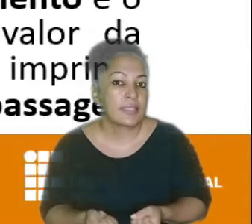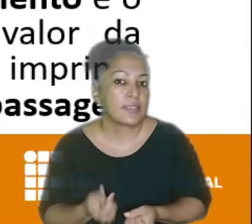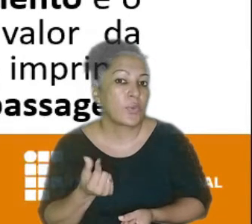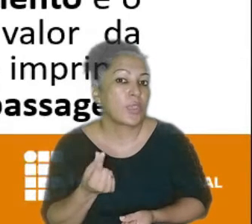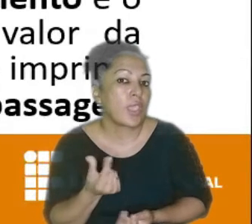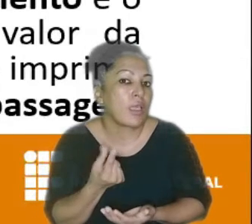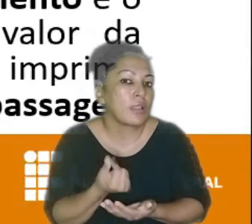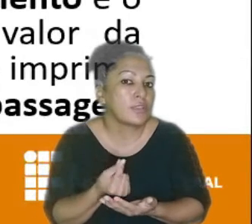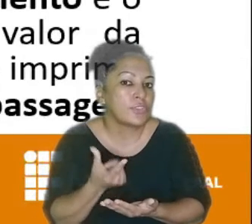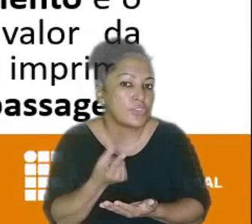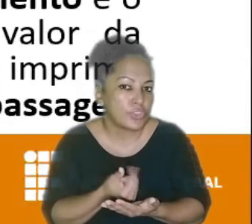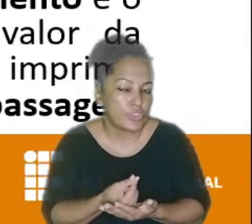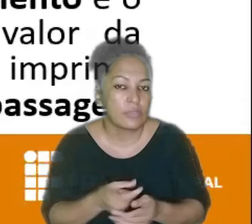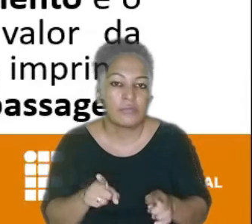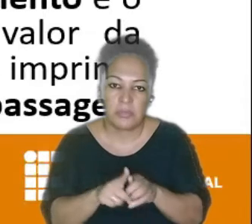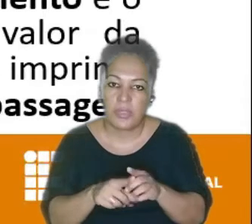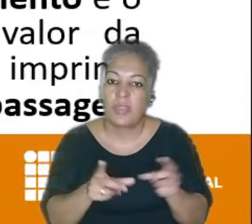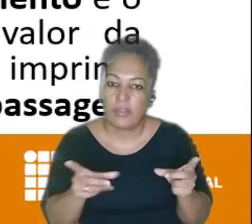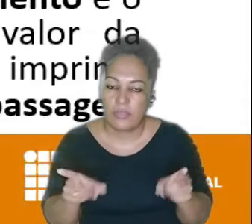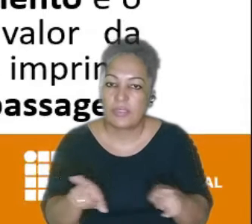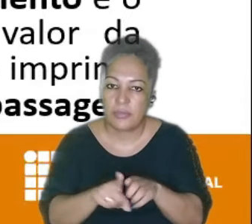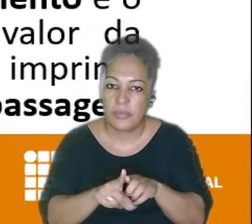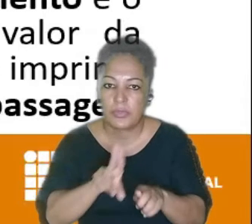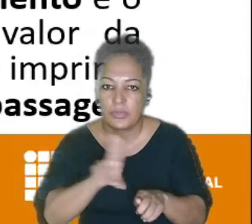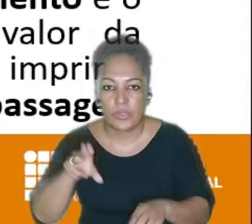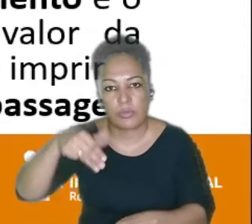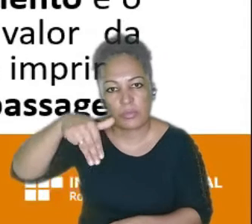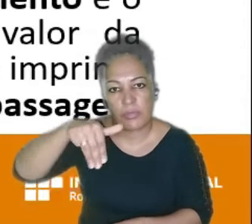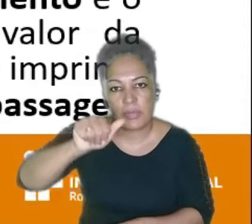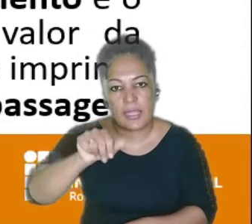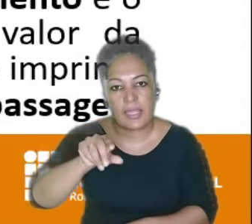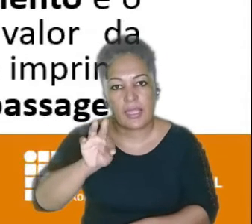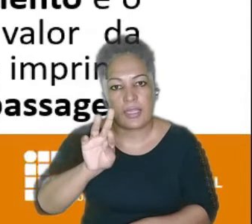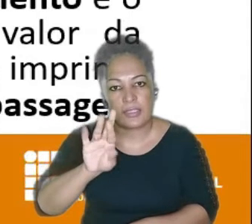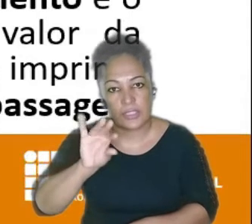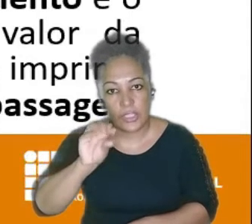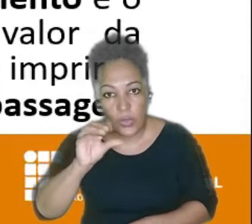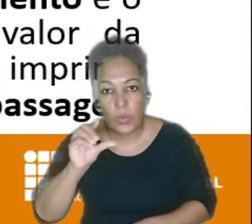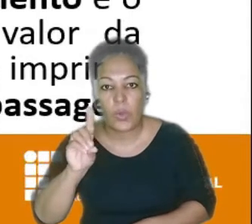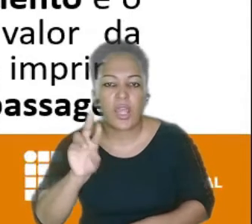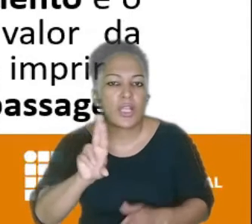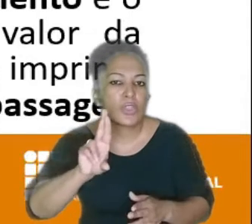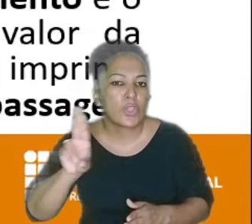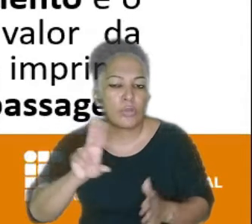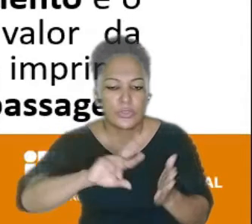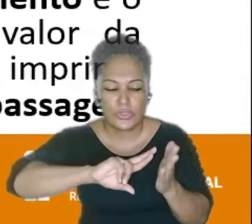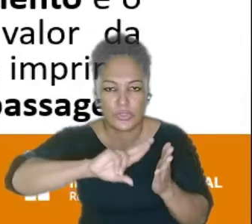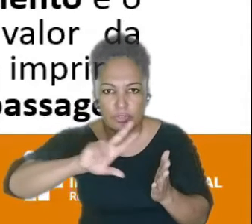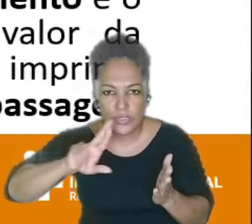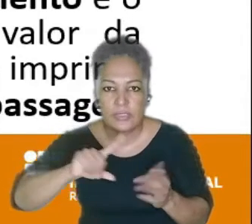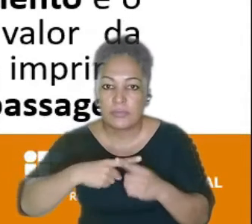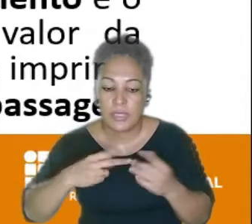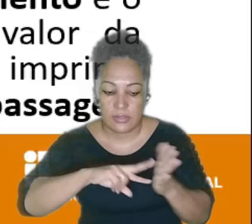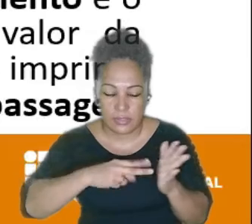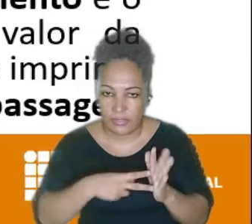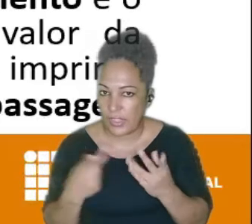ganhar um dinheiro. A venda também pode ser chamada de matrícula, tá? Mas tudo isso gera recursos